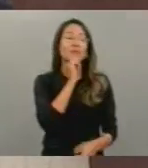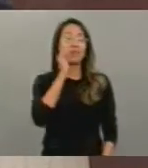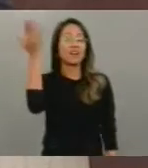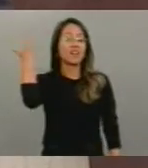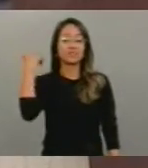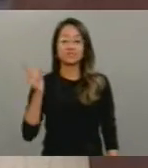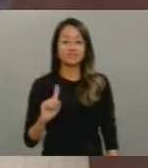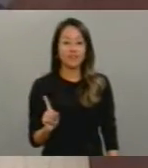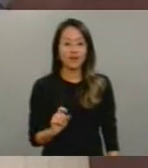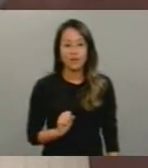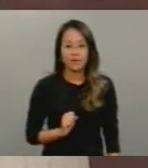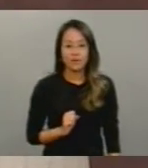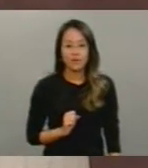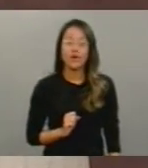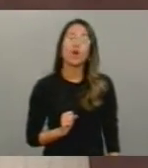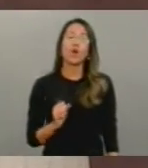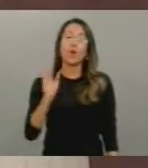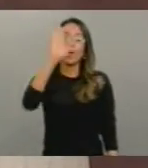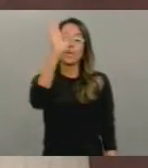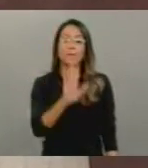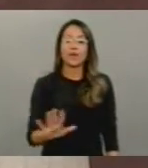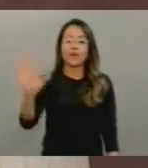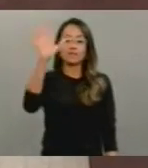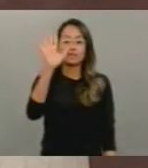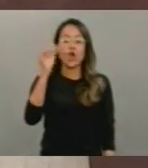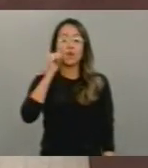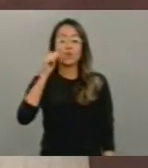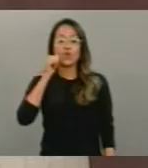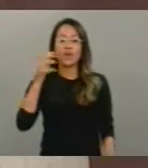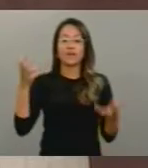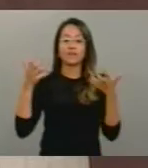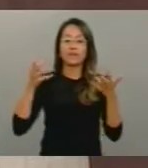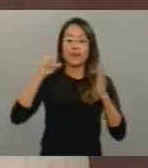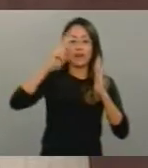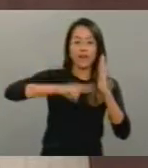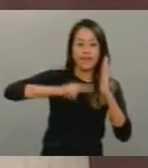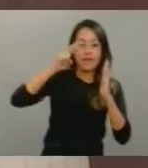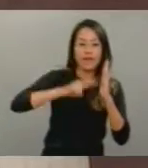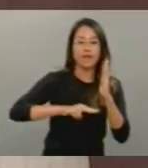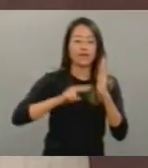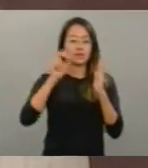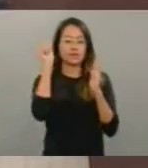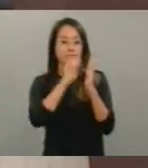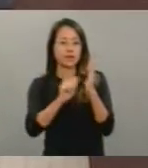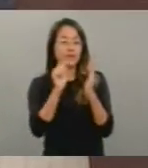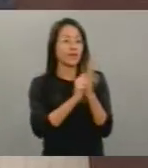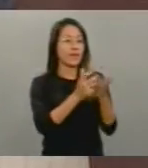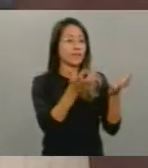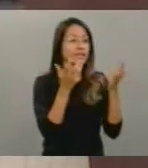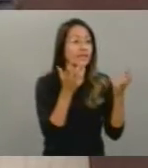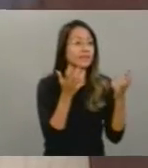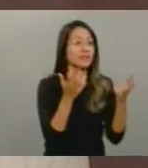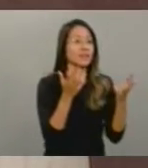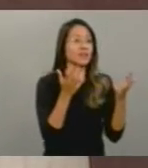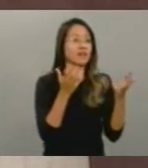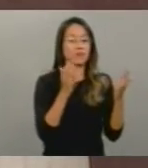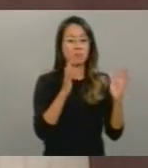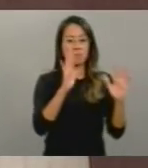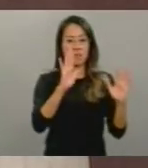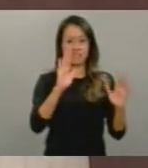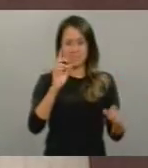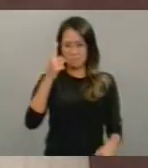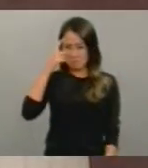Brasil levava mulheres que queriam ler e escrever ao manicômio, porque eram tratadas como loucas. Assim como a